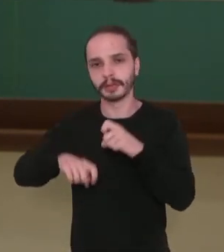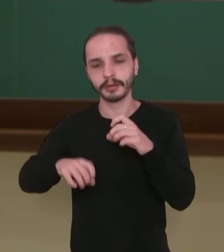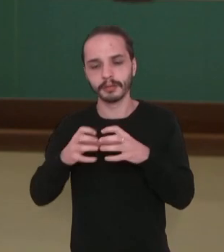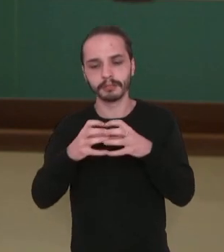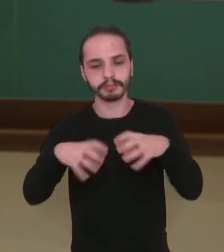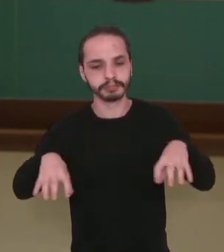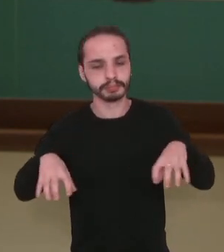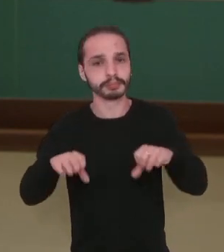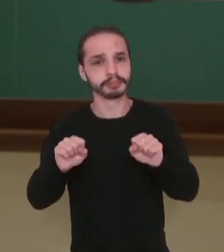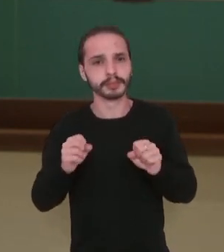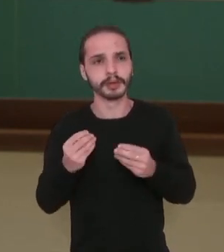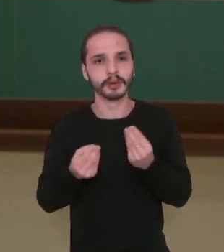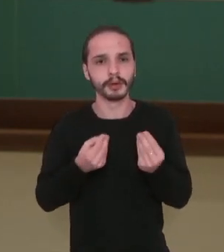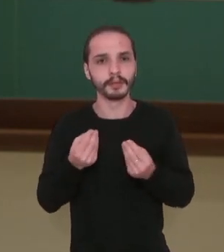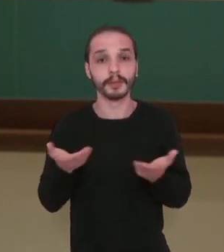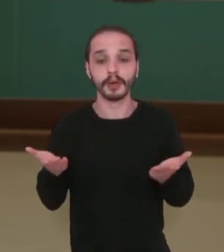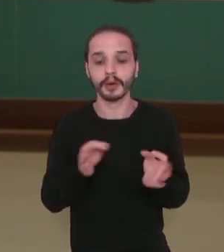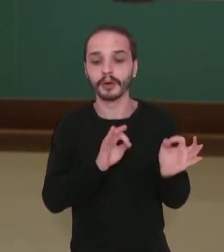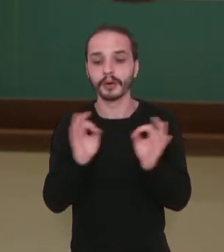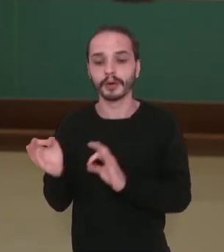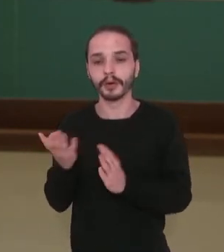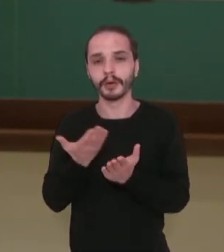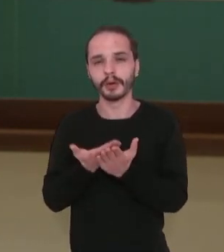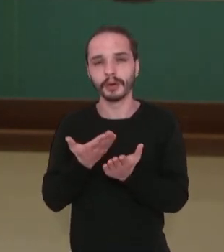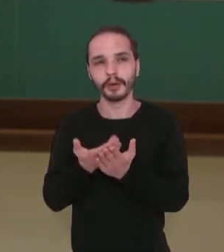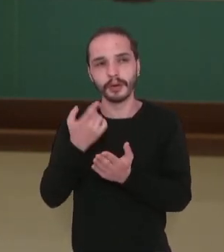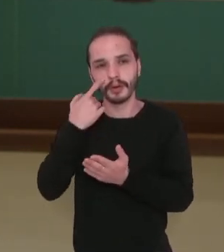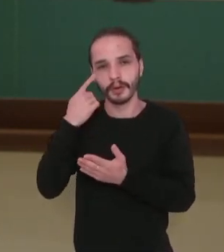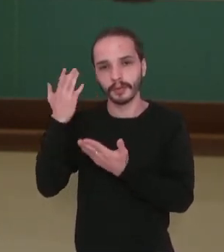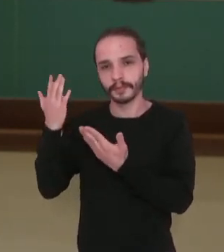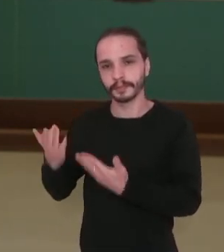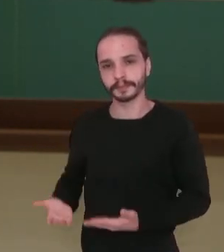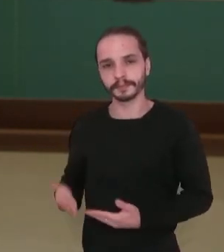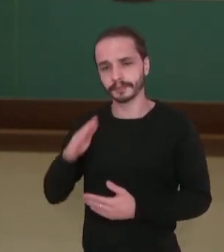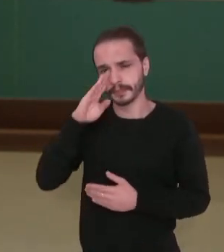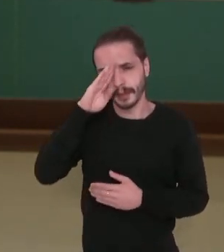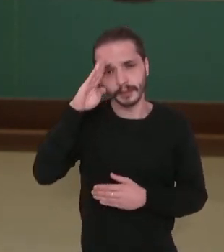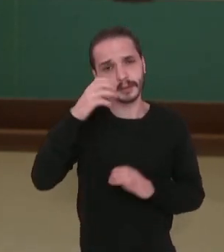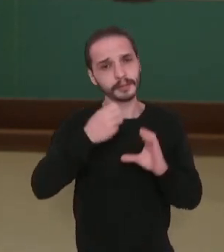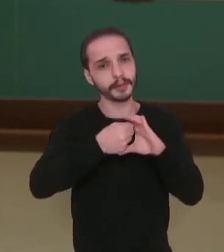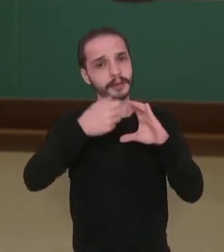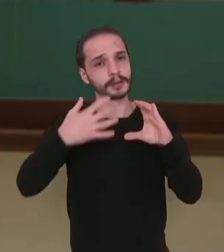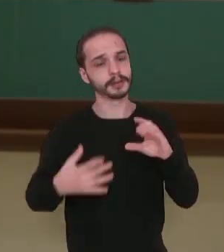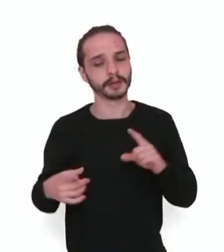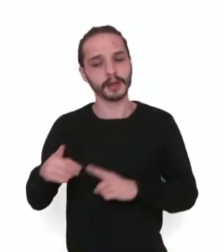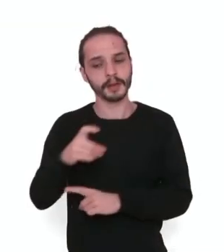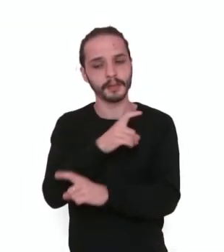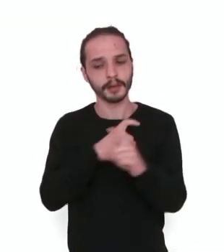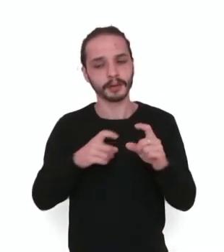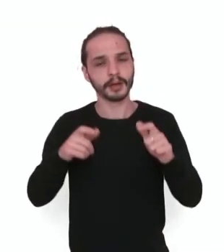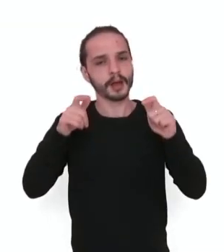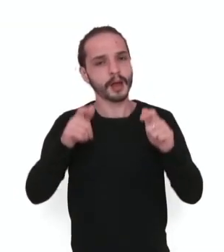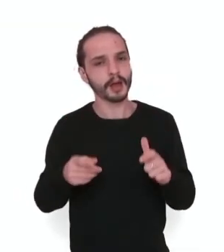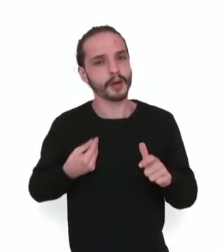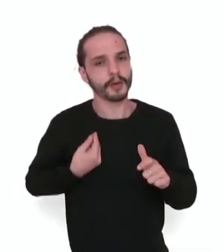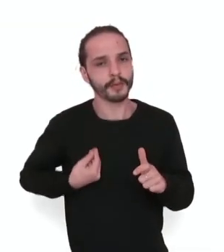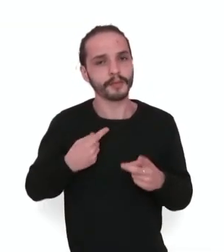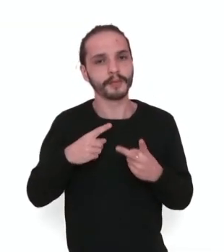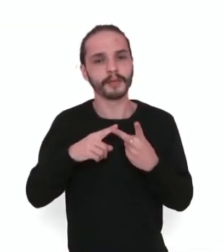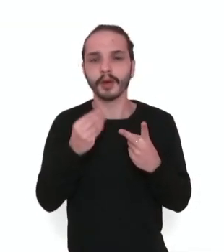bem, o que vimos nesta aula? Bora conferir? As principais características das bactérias, como o habitat,